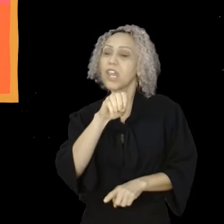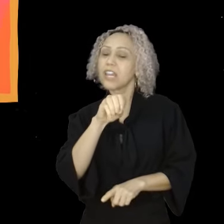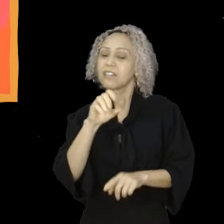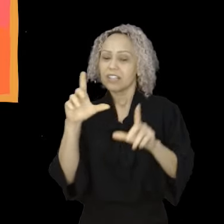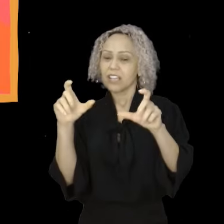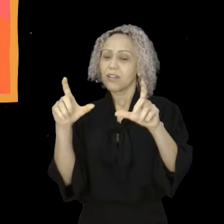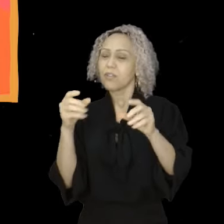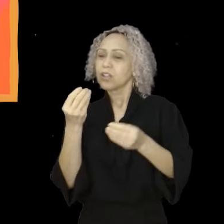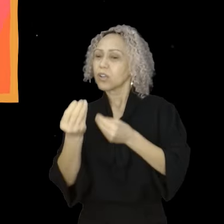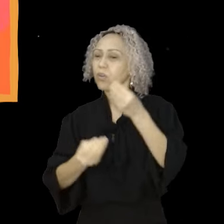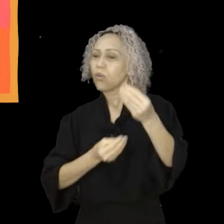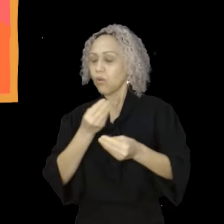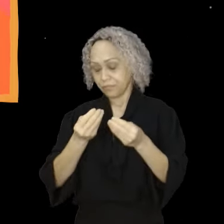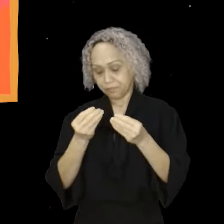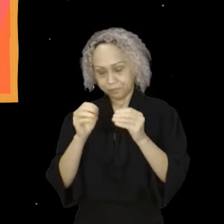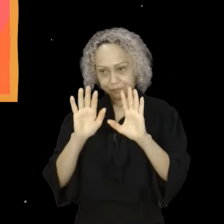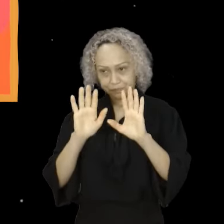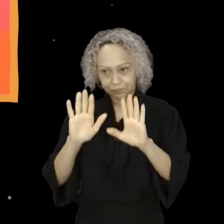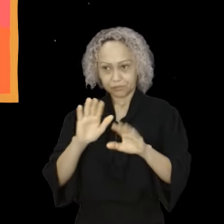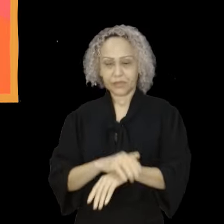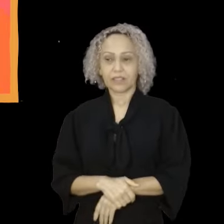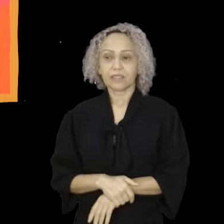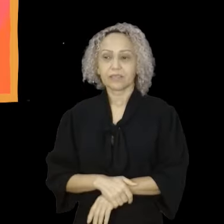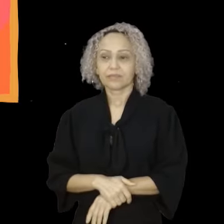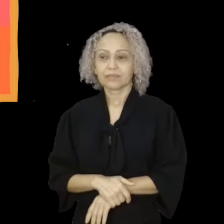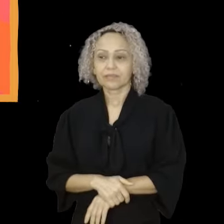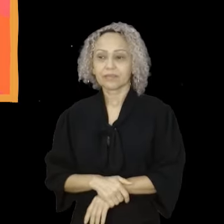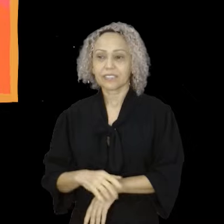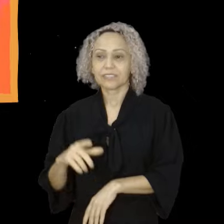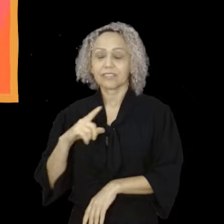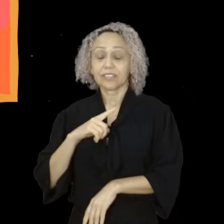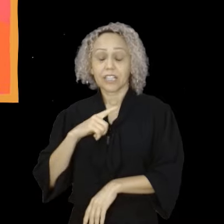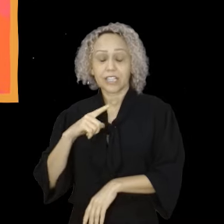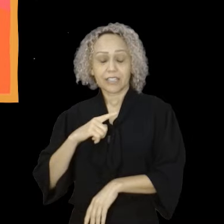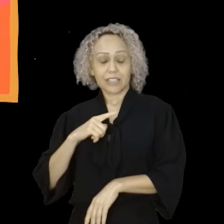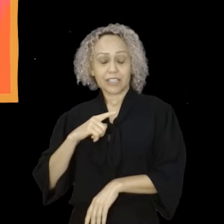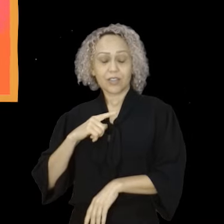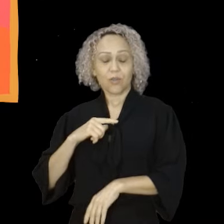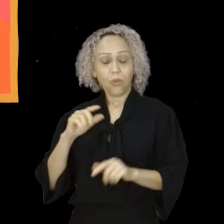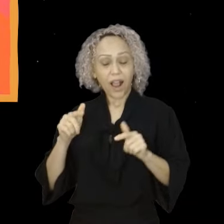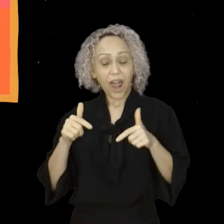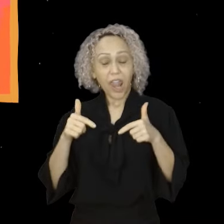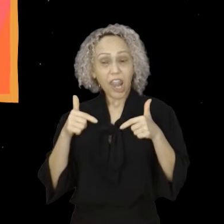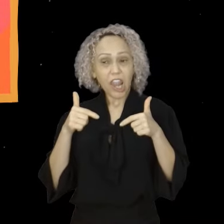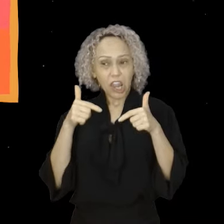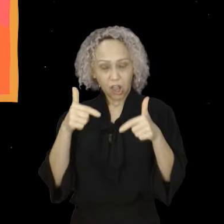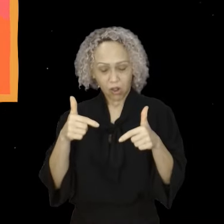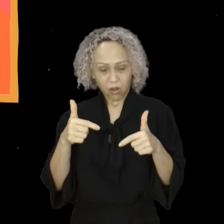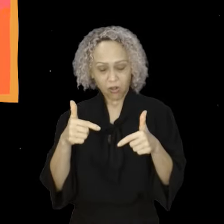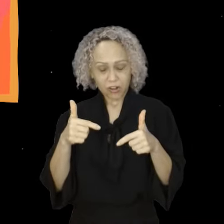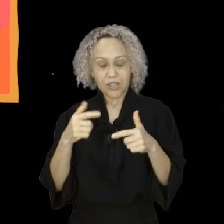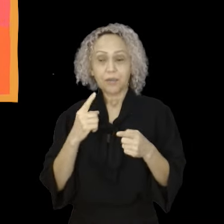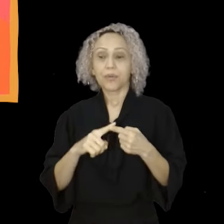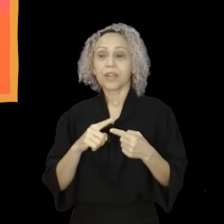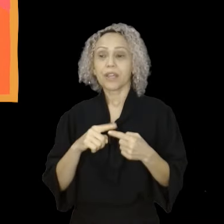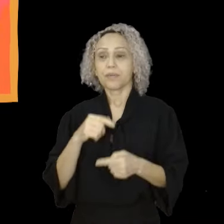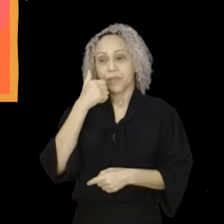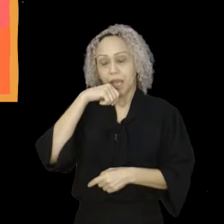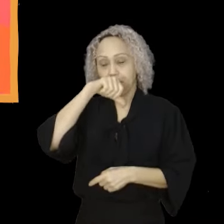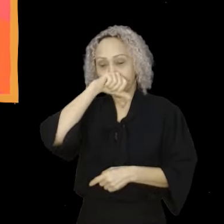a sorte, né, e a oportunidade de tirar essa foto, porque a minha mãe trabalhava no PT nessa época.